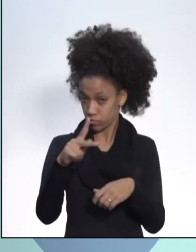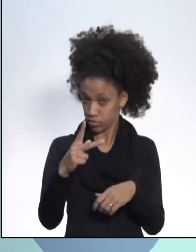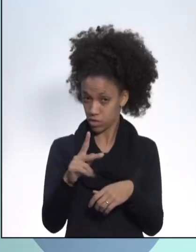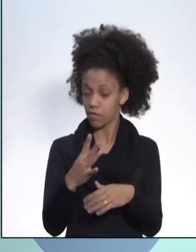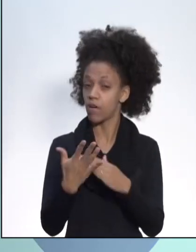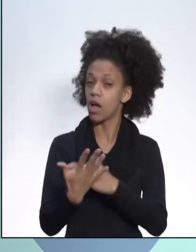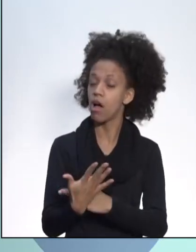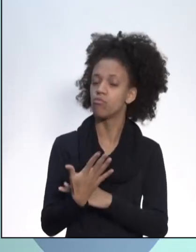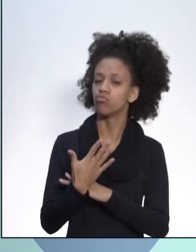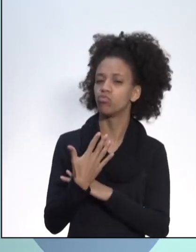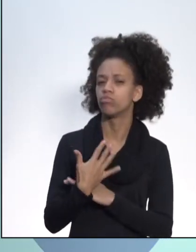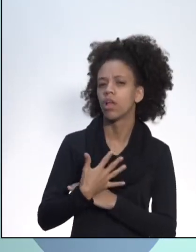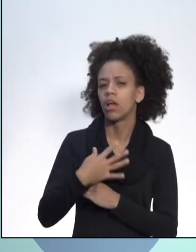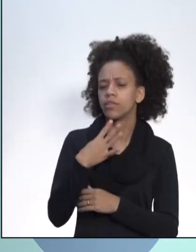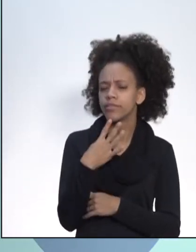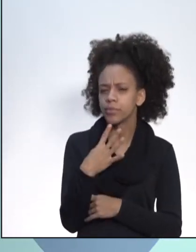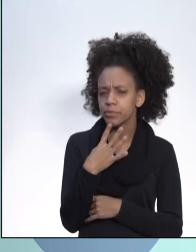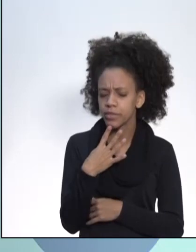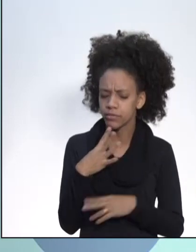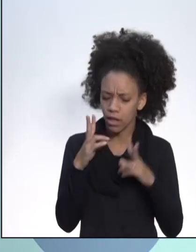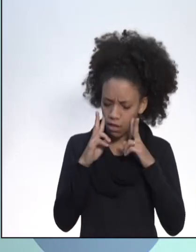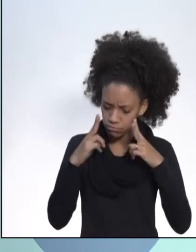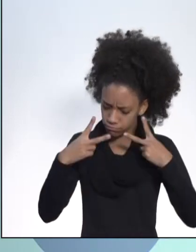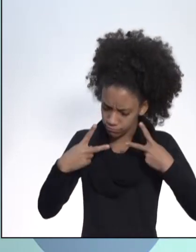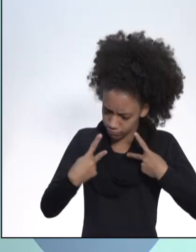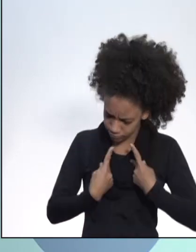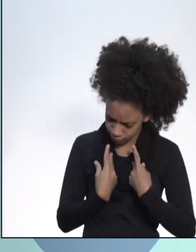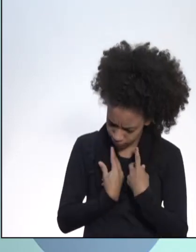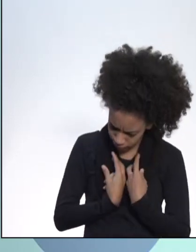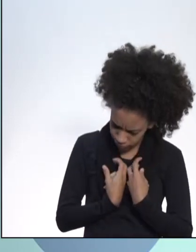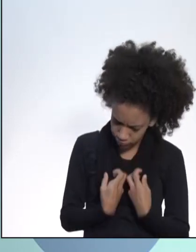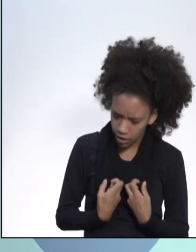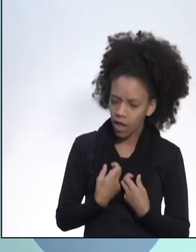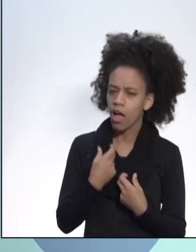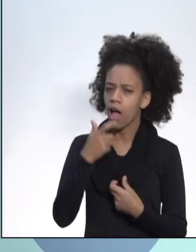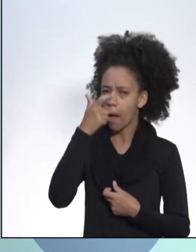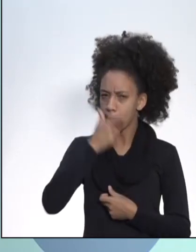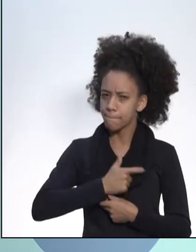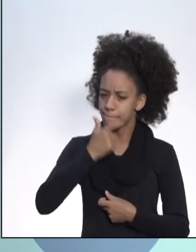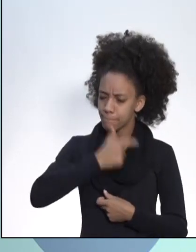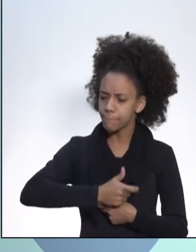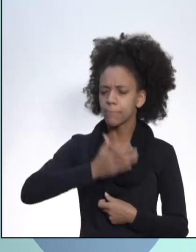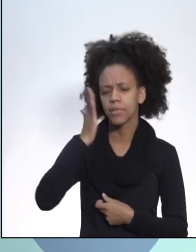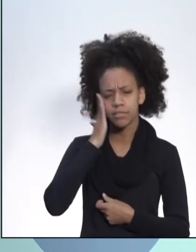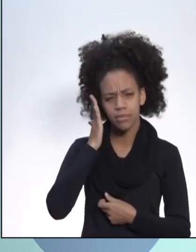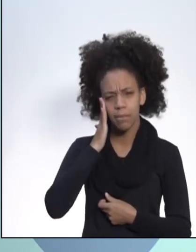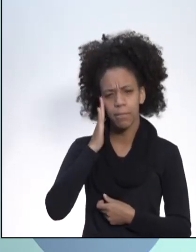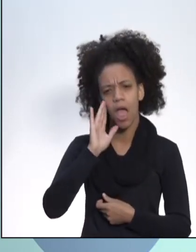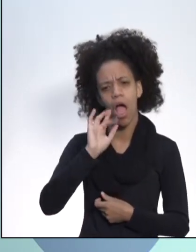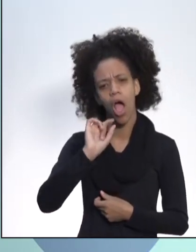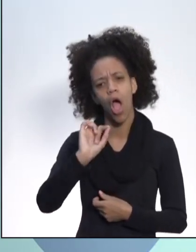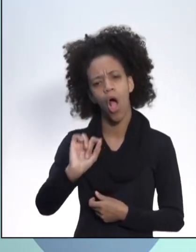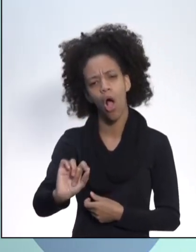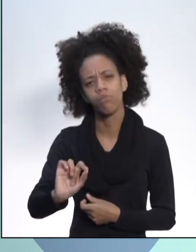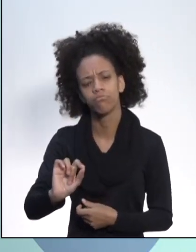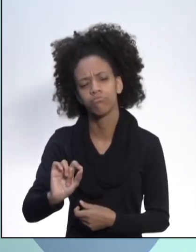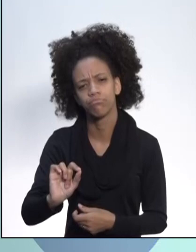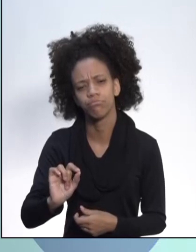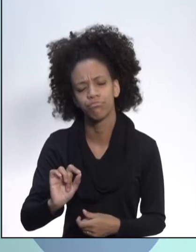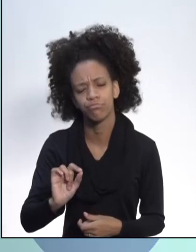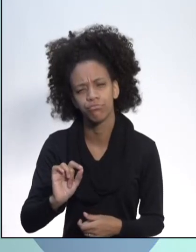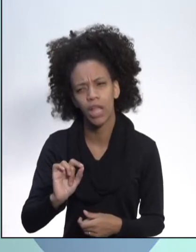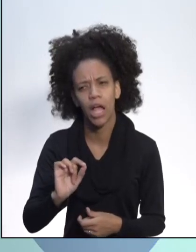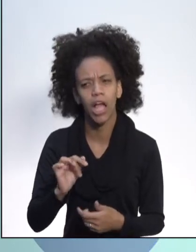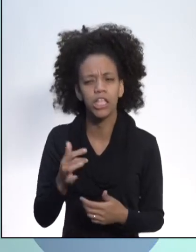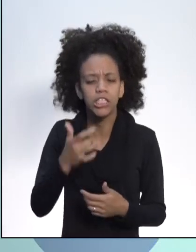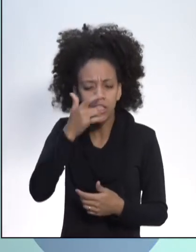a gente se conhecer, a saber quem somos, no caso de vocês, olhem, a saber quem é, para